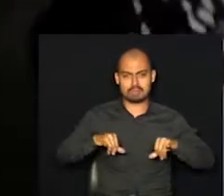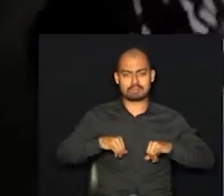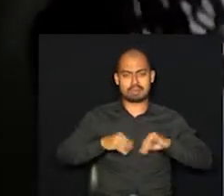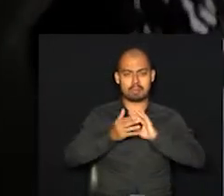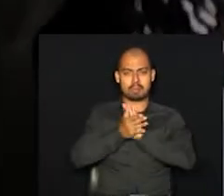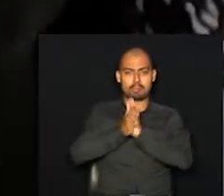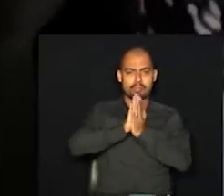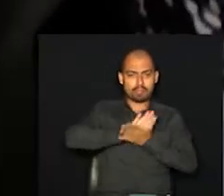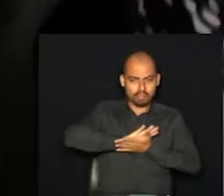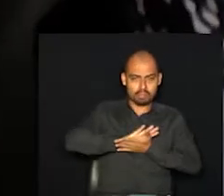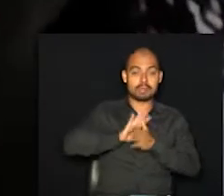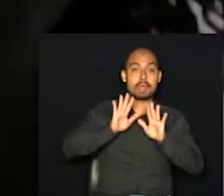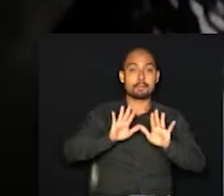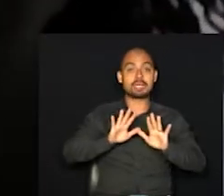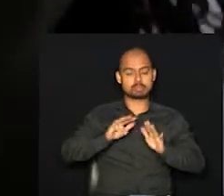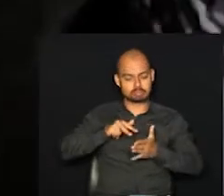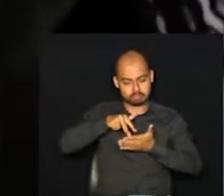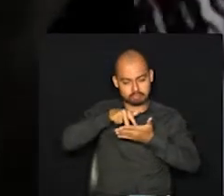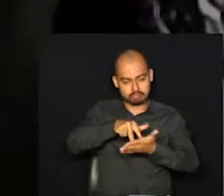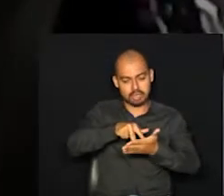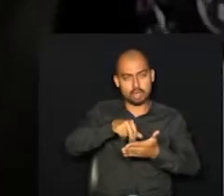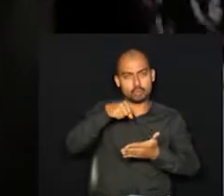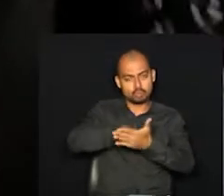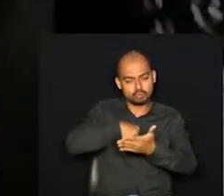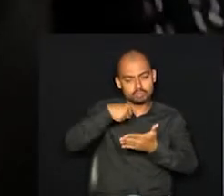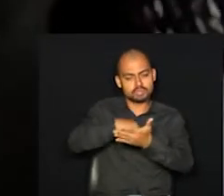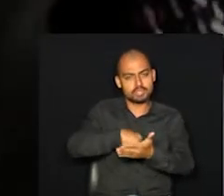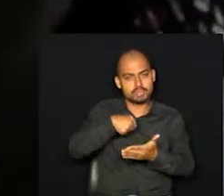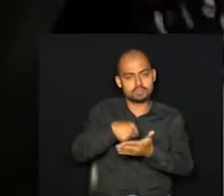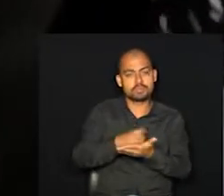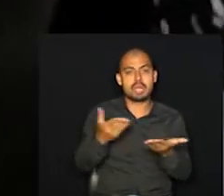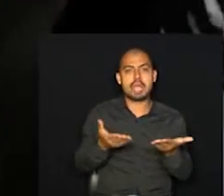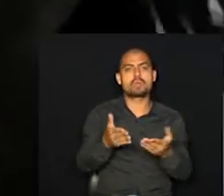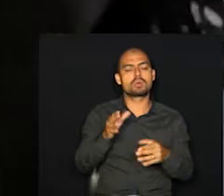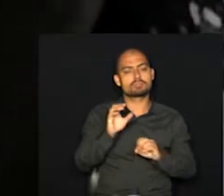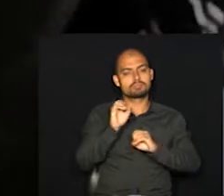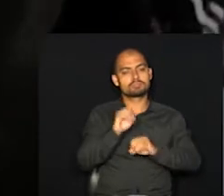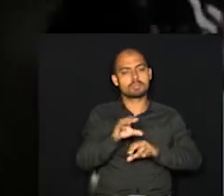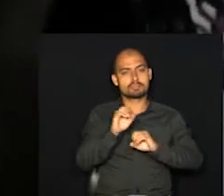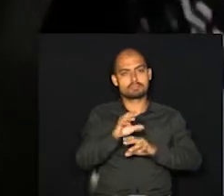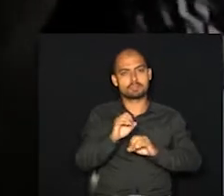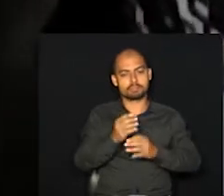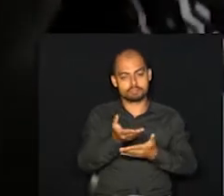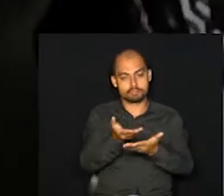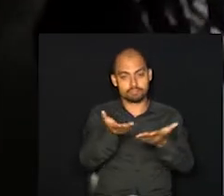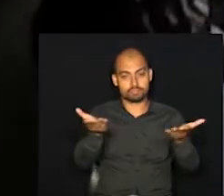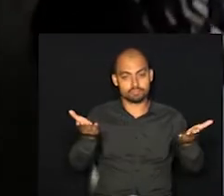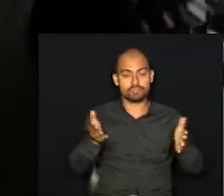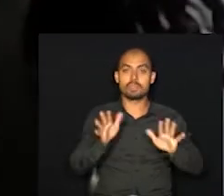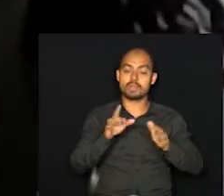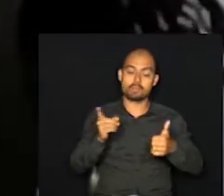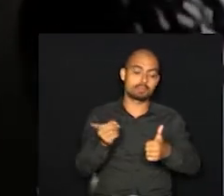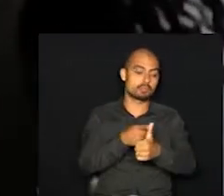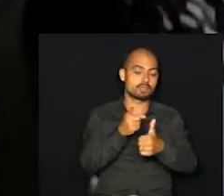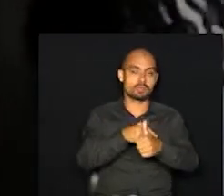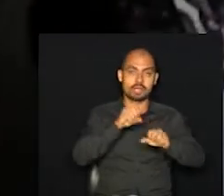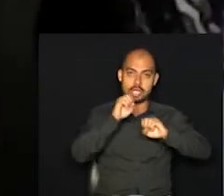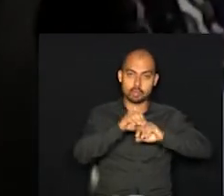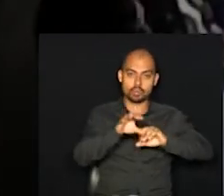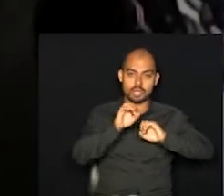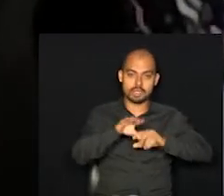nós lutamos e conseguimos e passamos isso para os outros. Então, para mim, sempre passa pela educação e pela